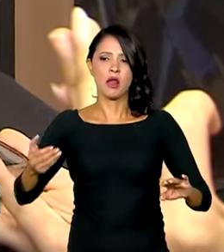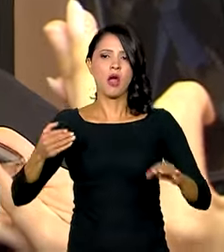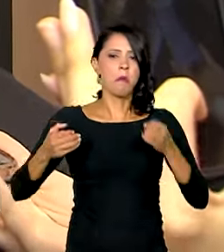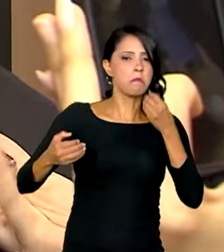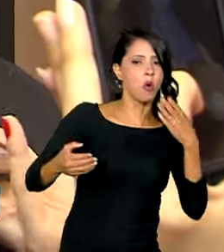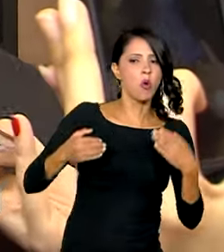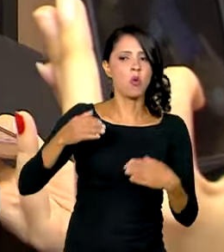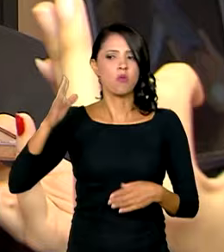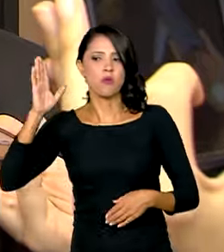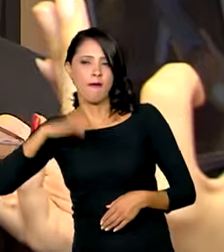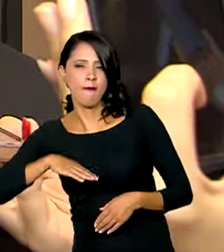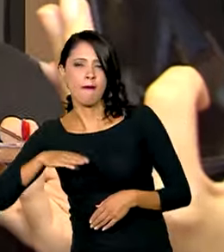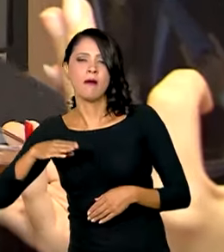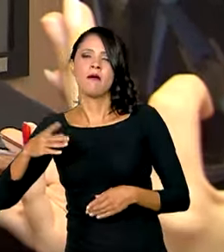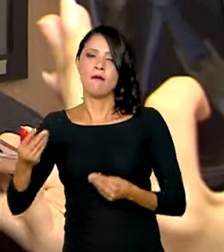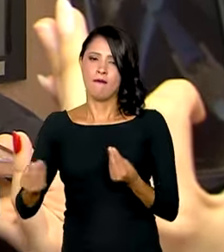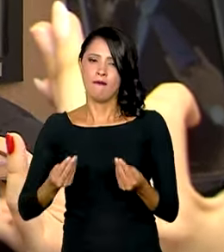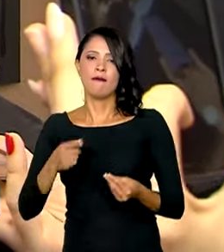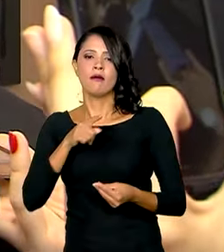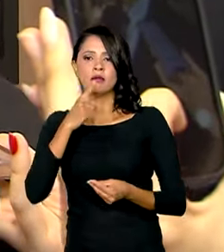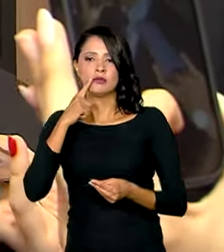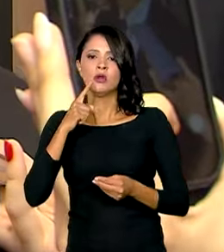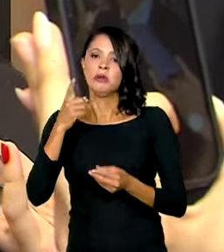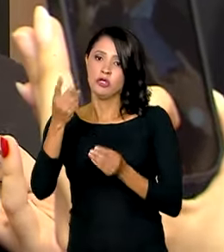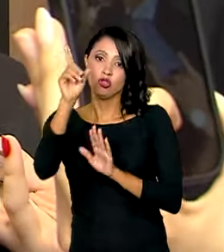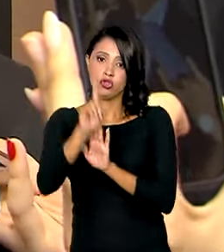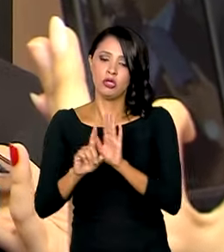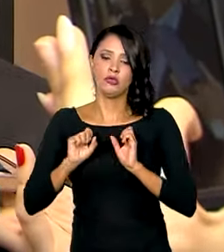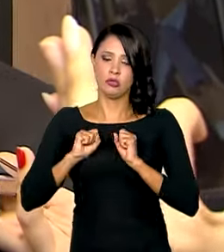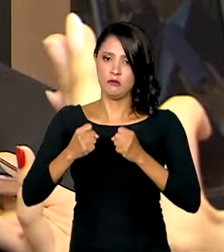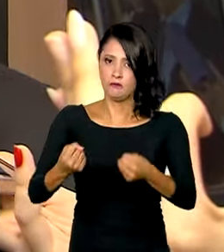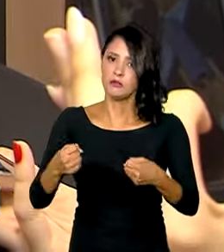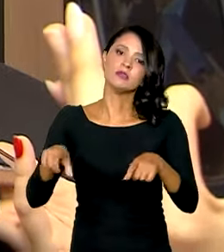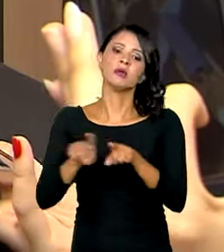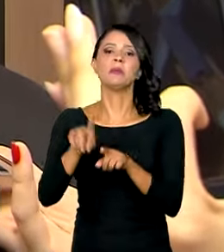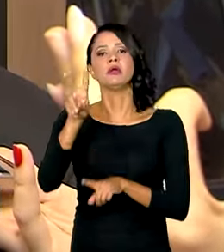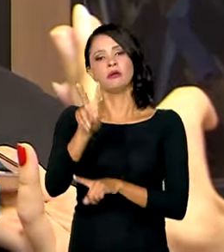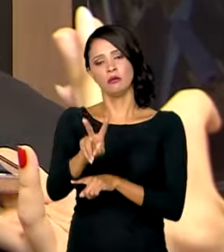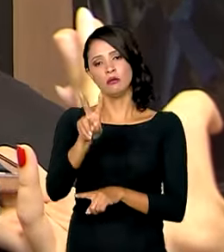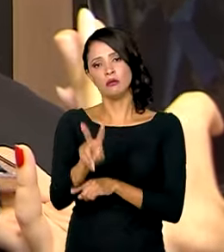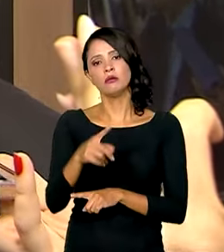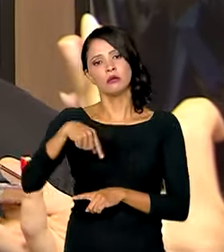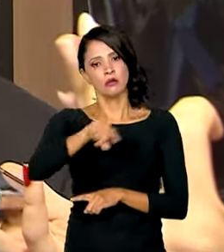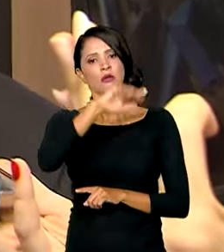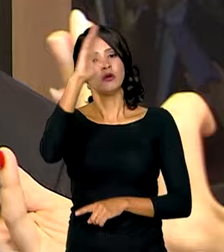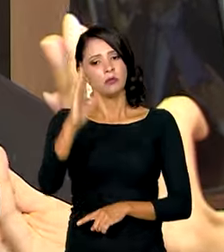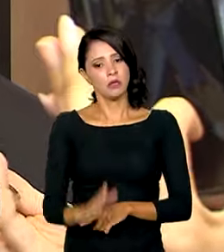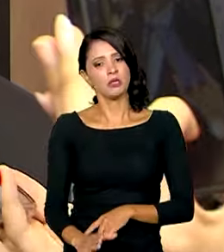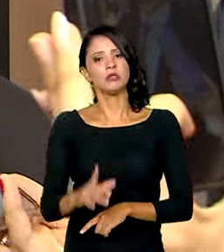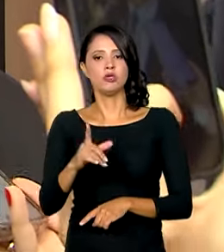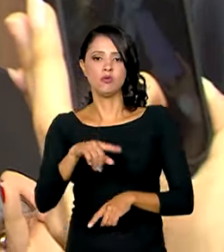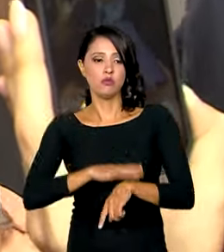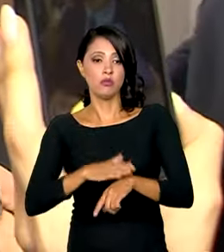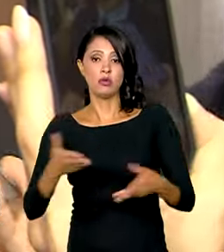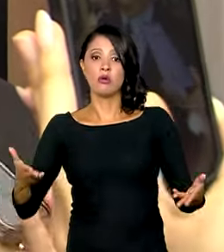trigo, preservar o direito de defesa. Acho que o Brasil vive a plenitude democrática,